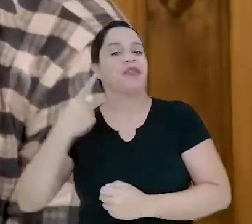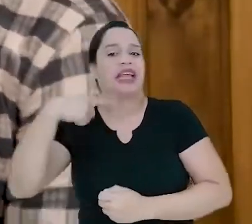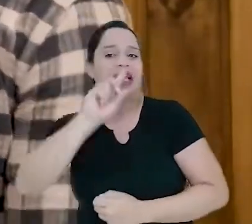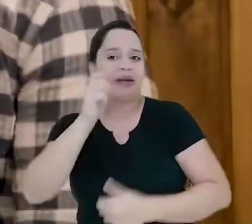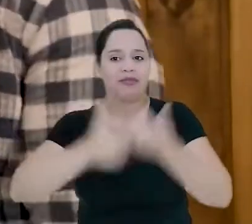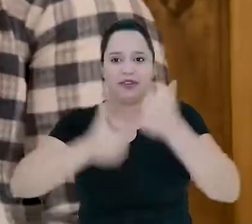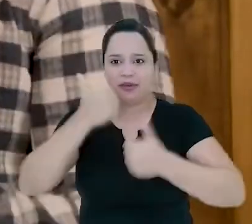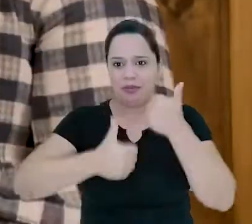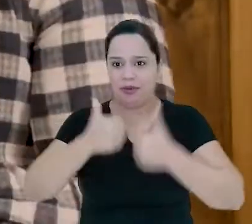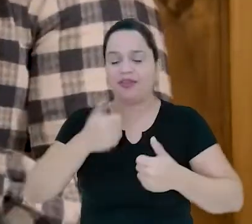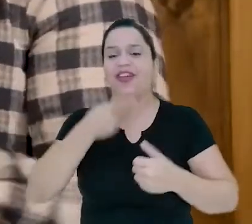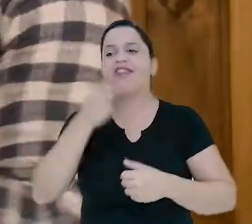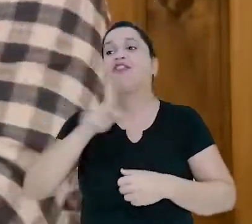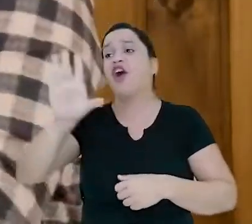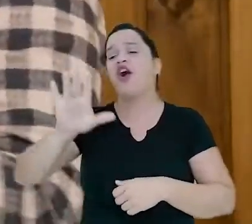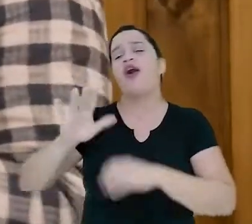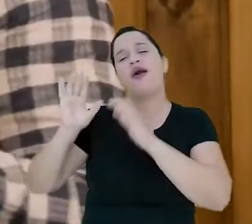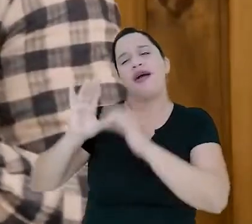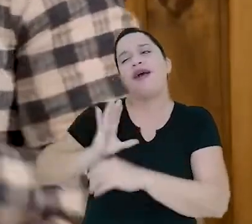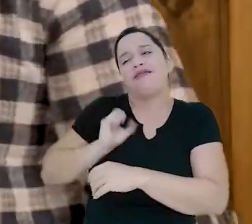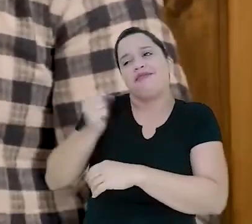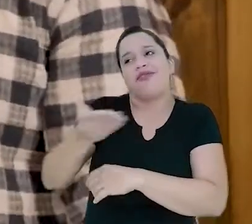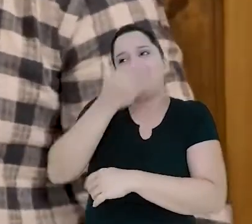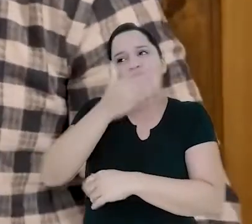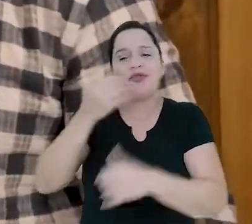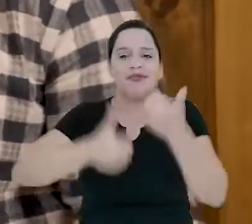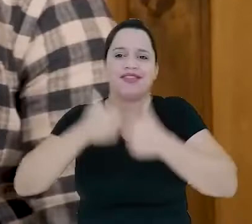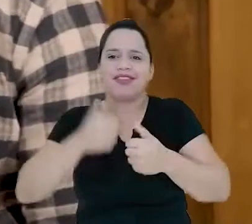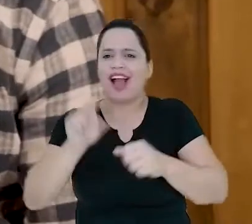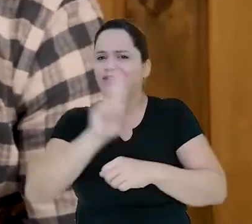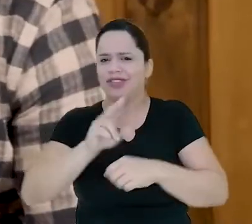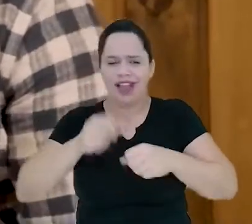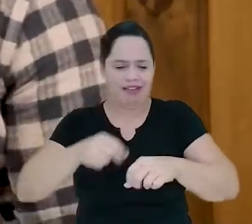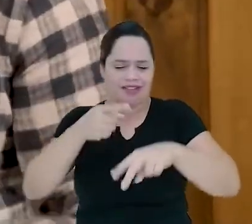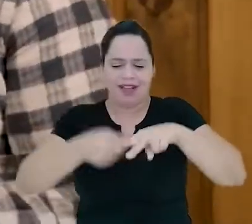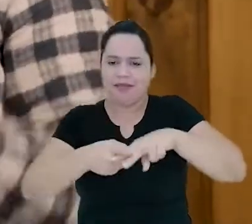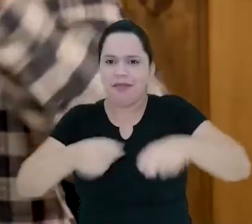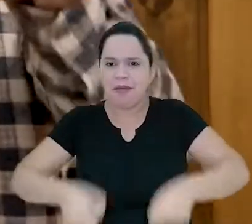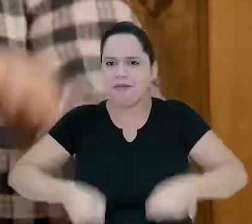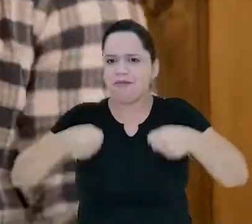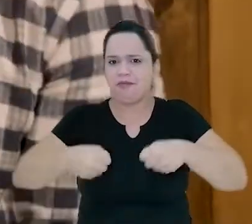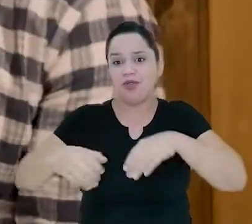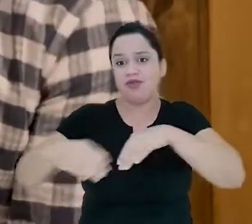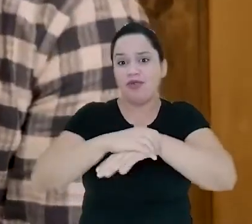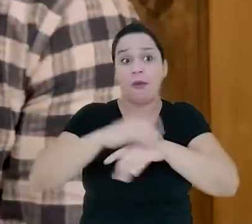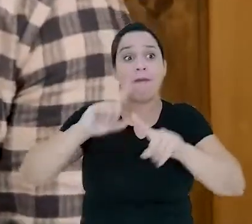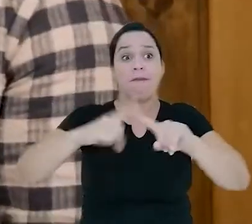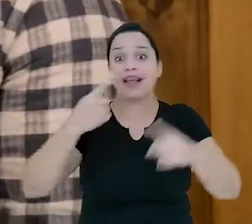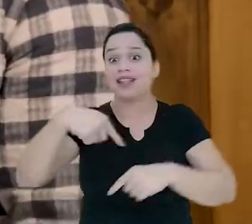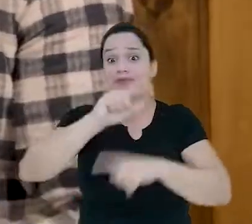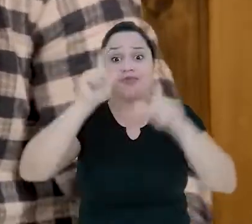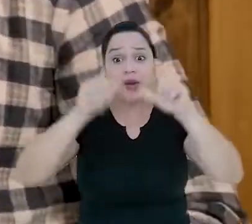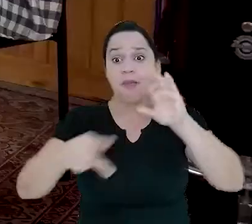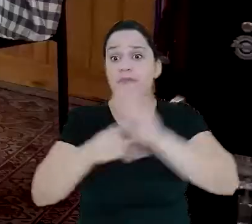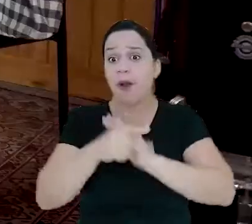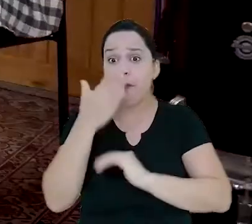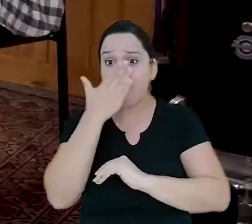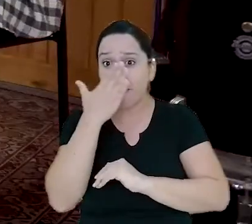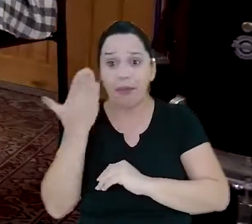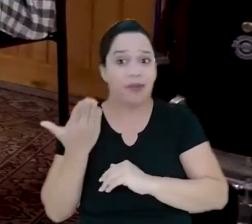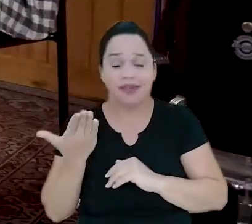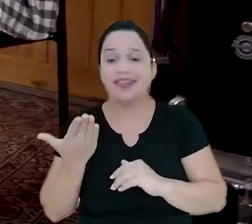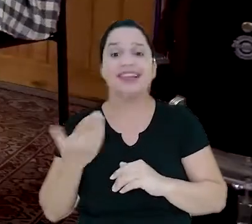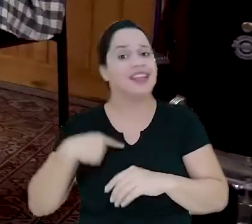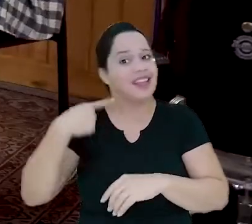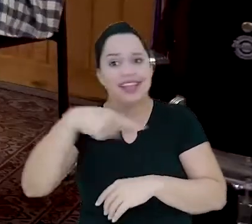futebol. Aí ele falava, amor, vou lá no futebol. Aí ele botava bermuda, botava chuteira, aí ele ia pro puteiro. De chuteira, a pessoa